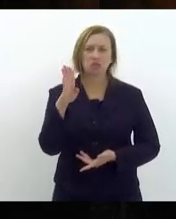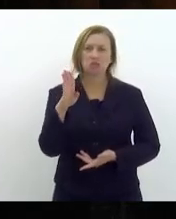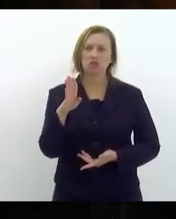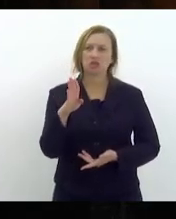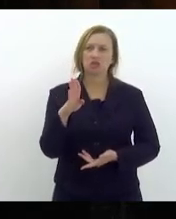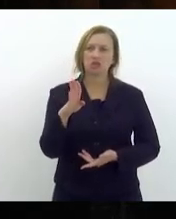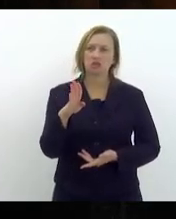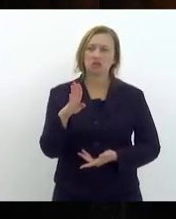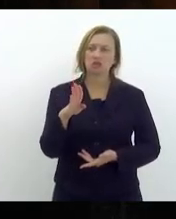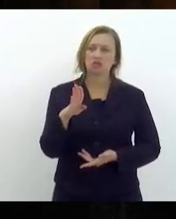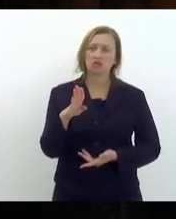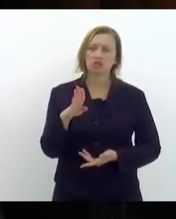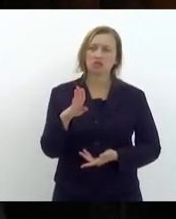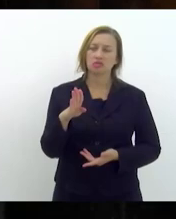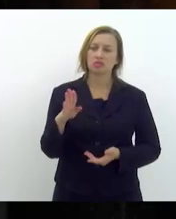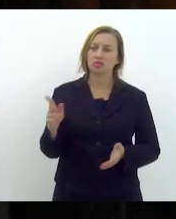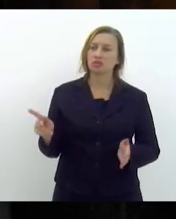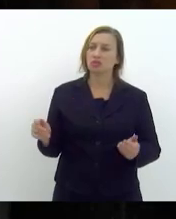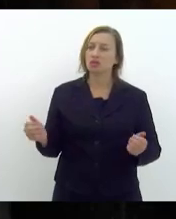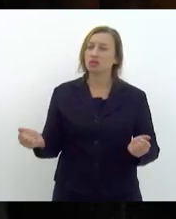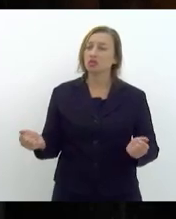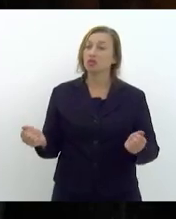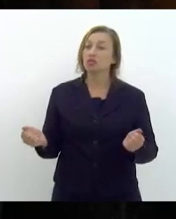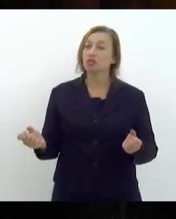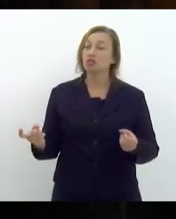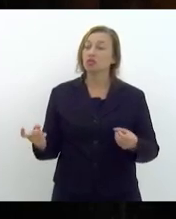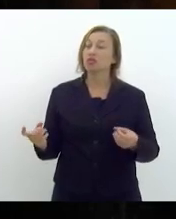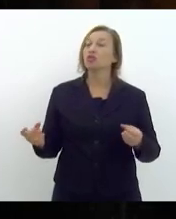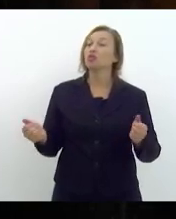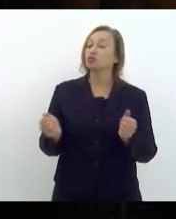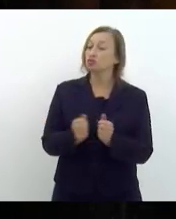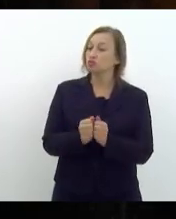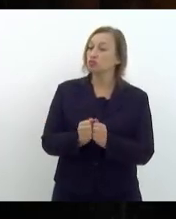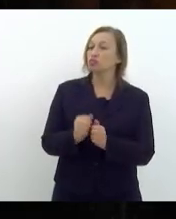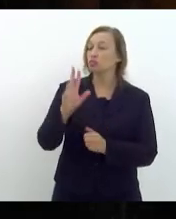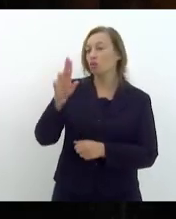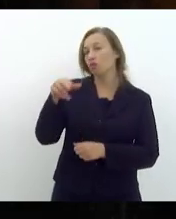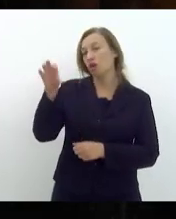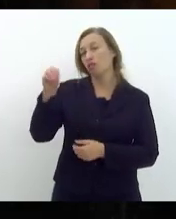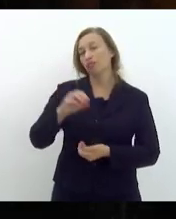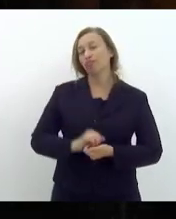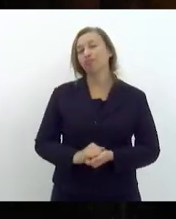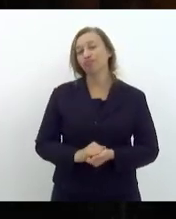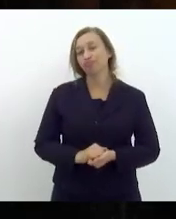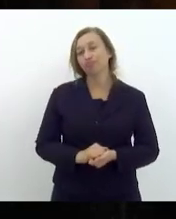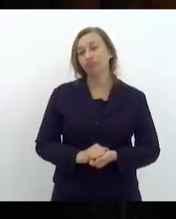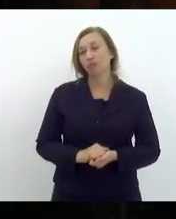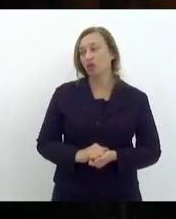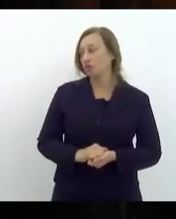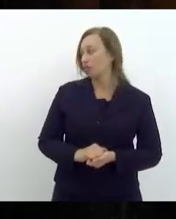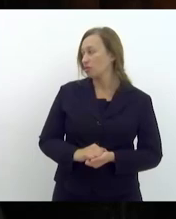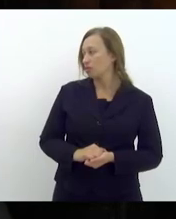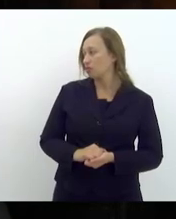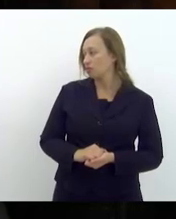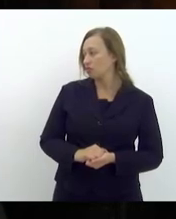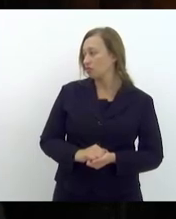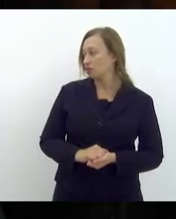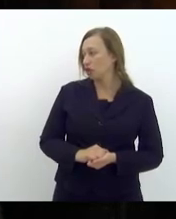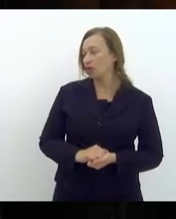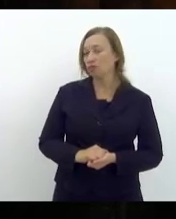de litígio com a união principalmente de litígio com a união Eu duvido